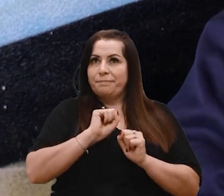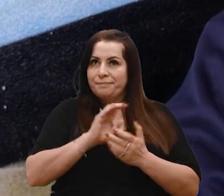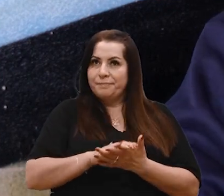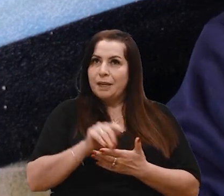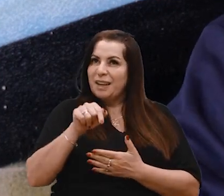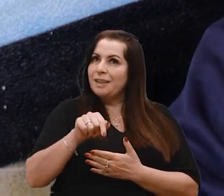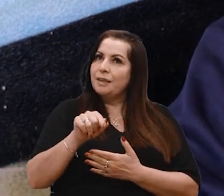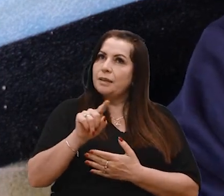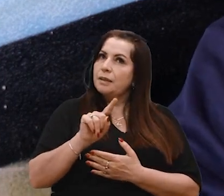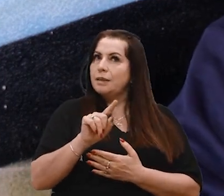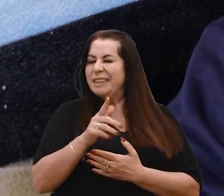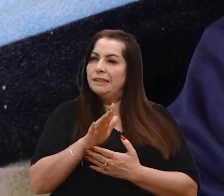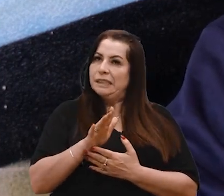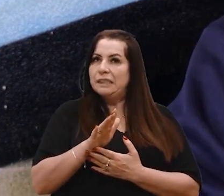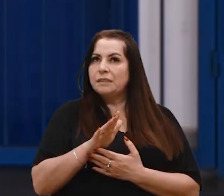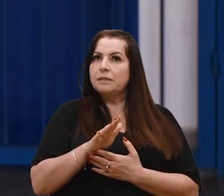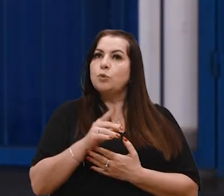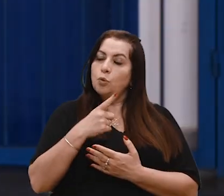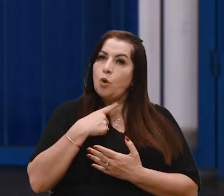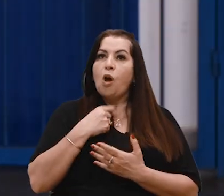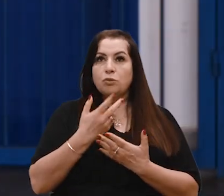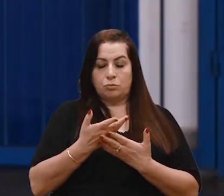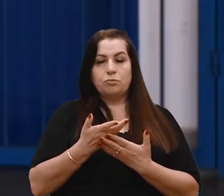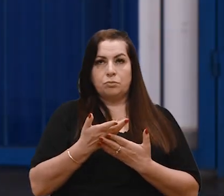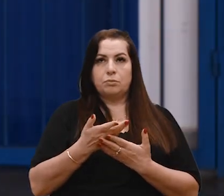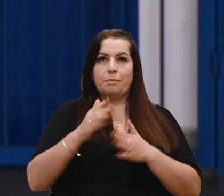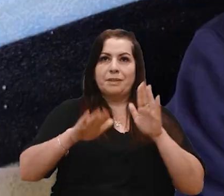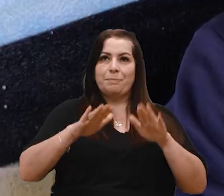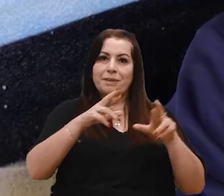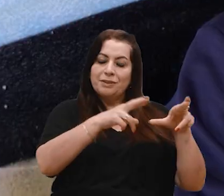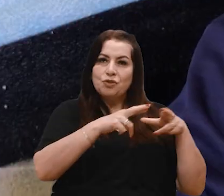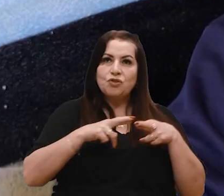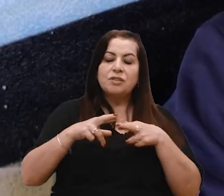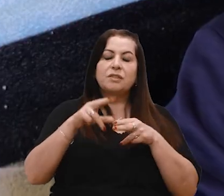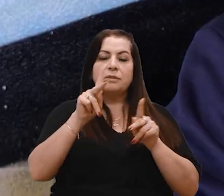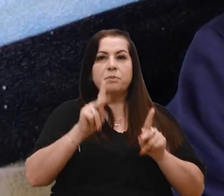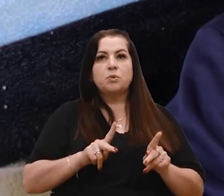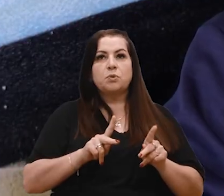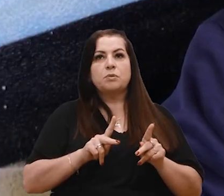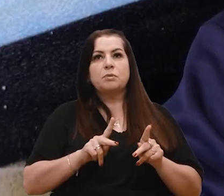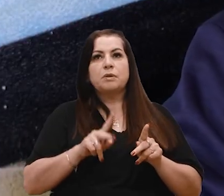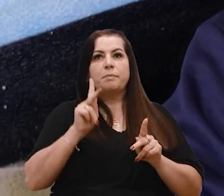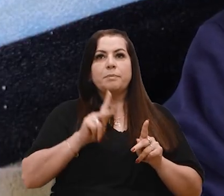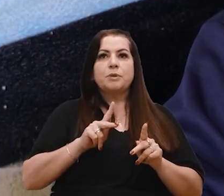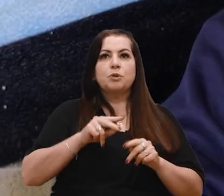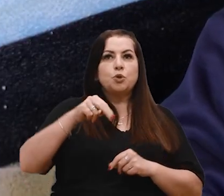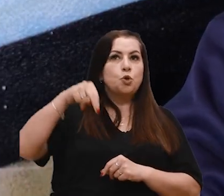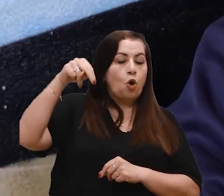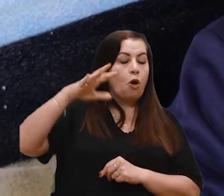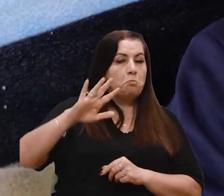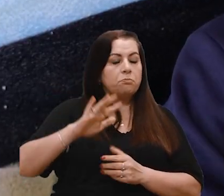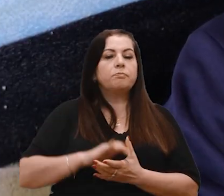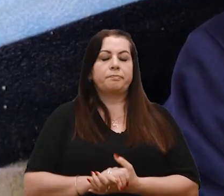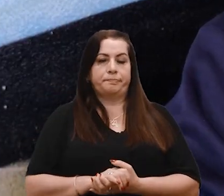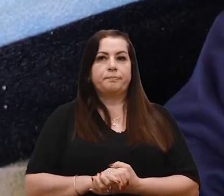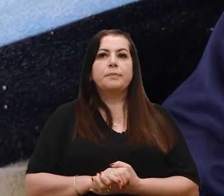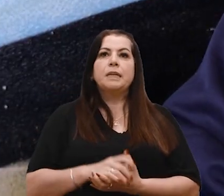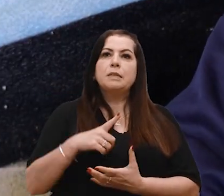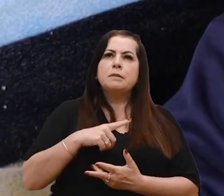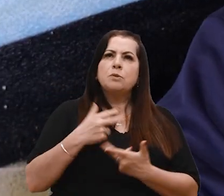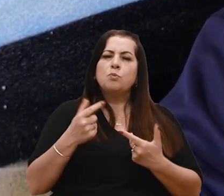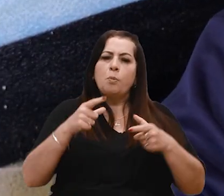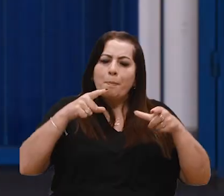adora, pimenta. E aqui não tanto? Aqui gostam, só que depende da região da pessoa, né? Às vezes é uma pessoa mais do norte,